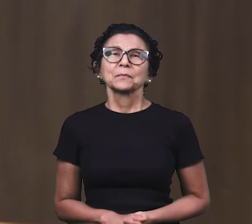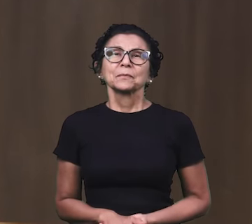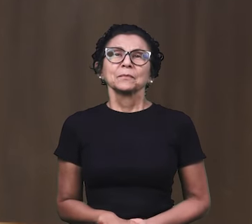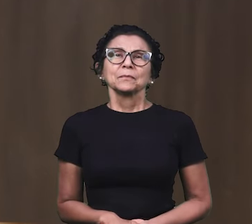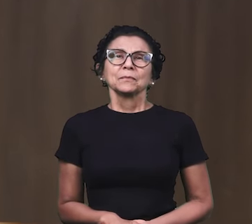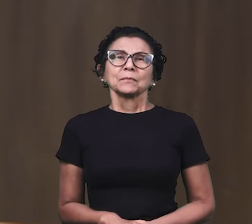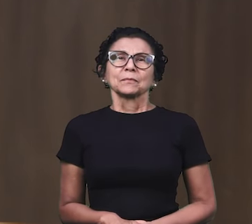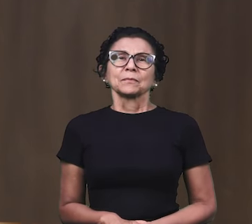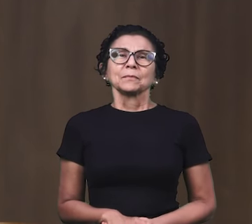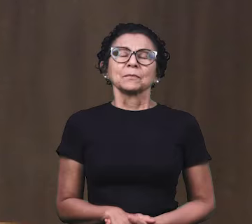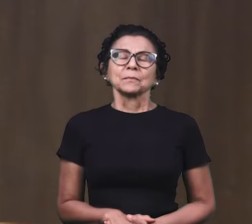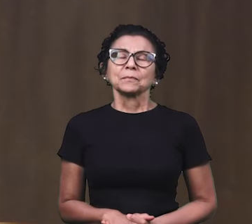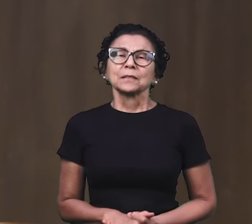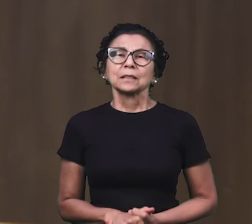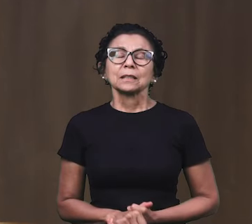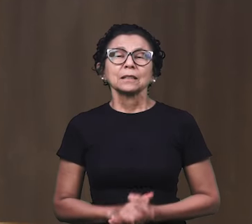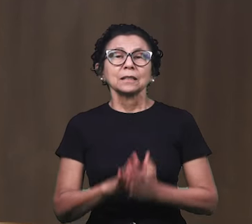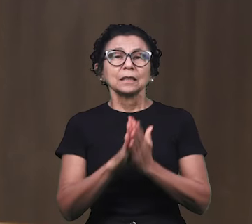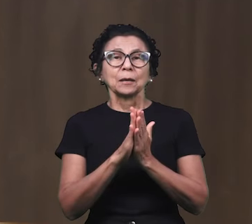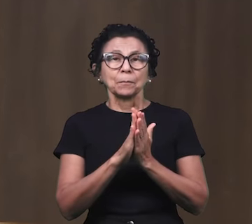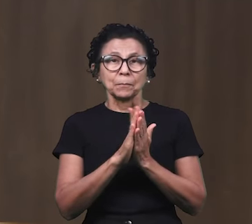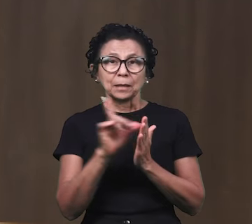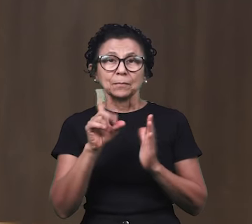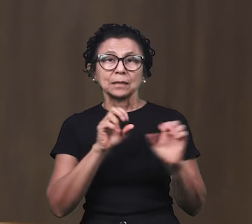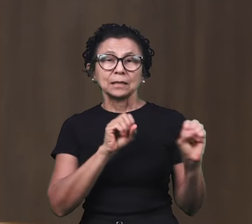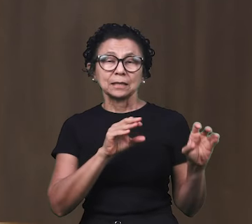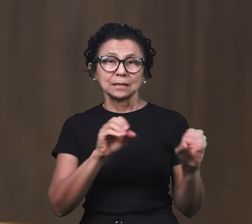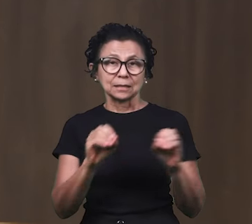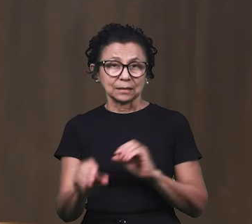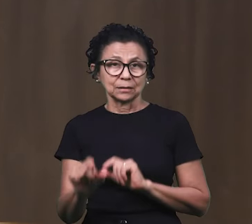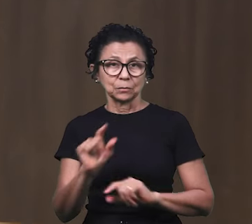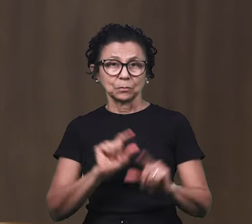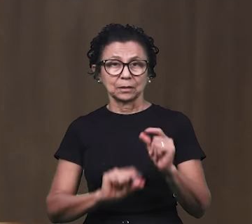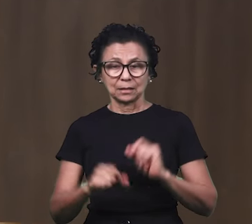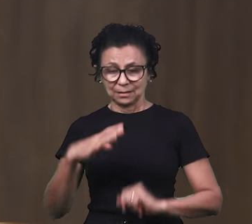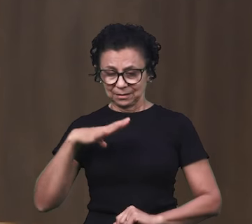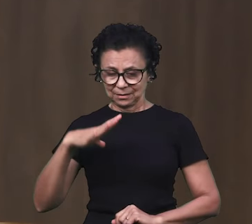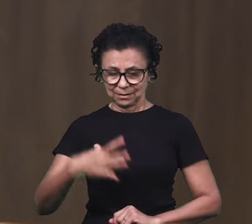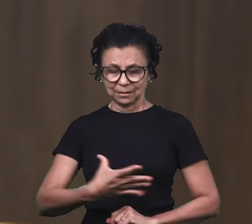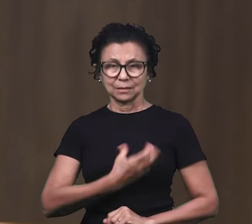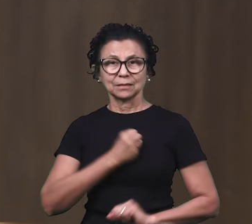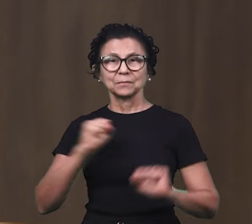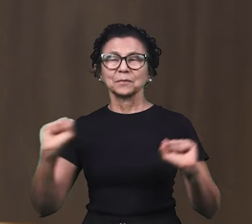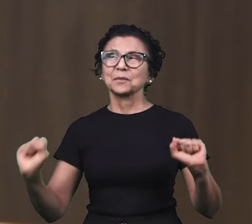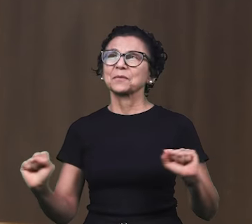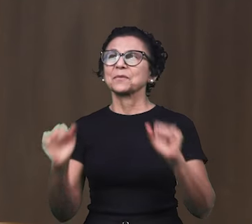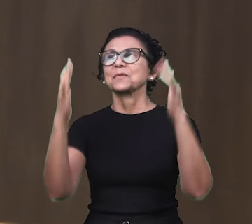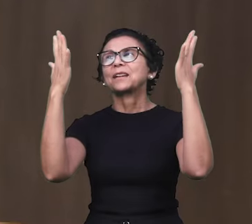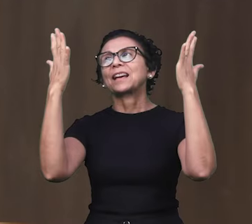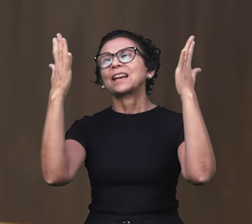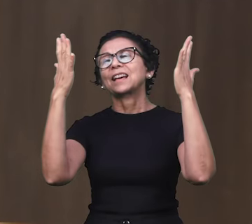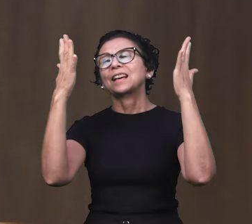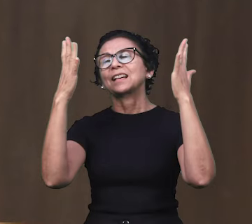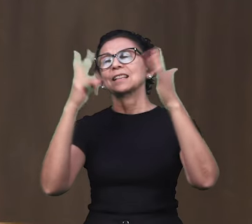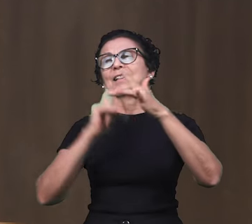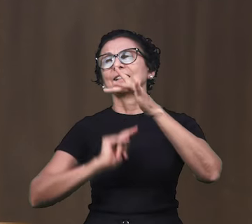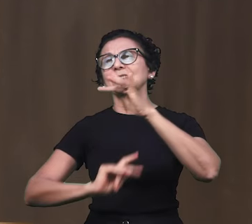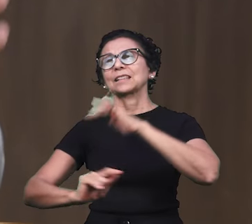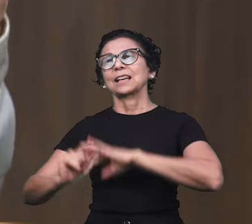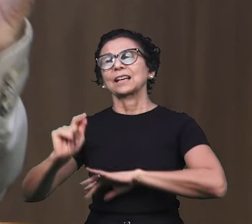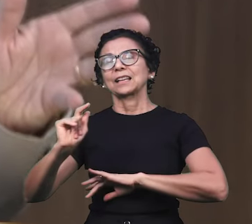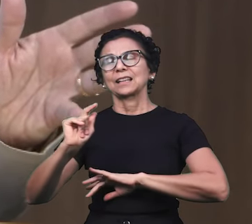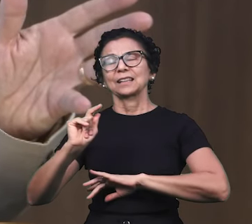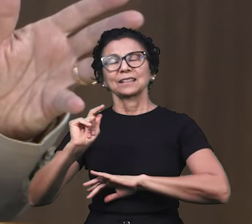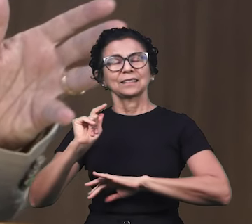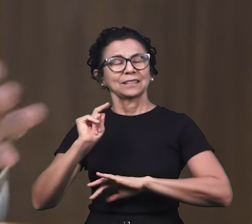ensina que a salvação é uma festa. É uma festa que nunca vai acabar.